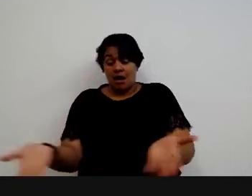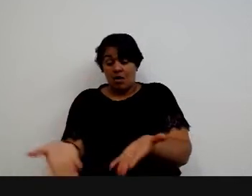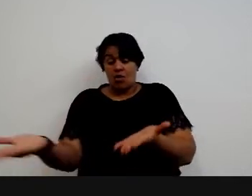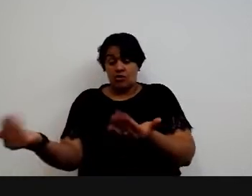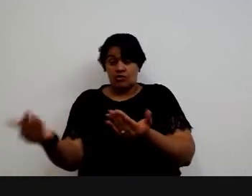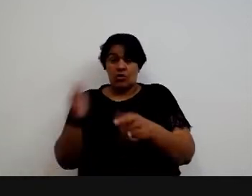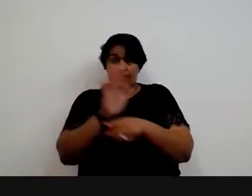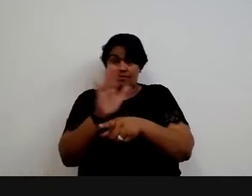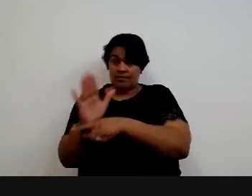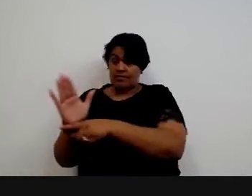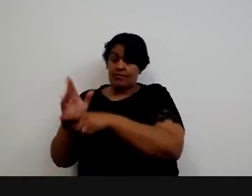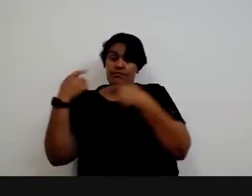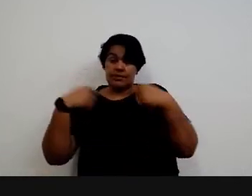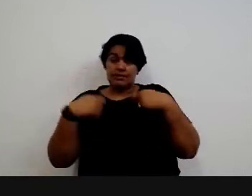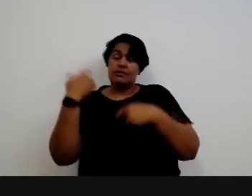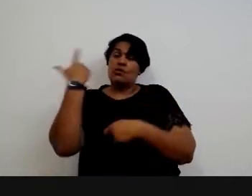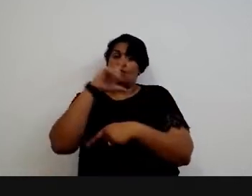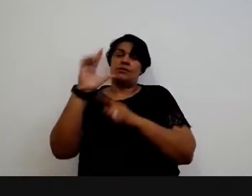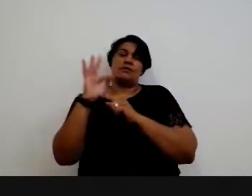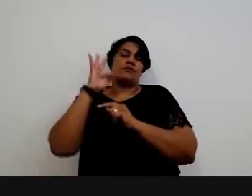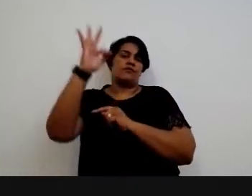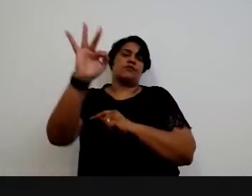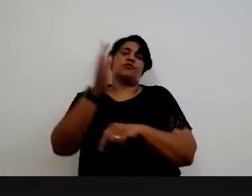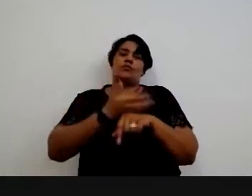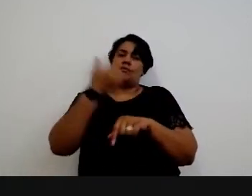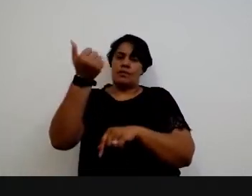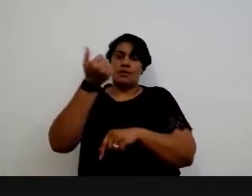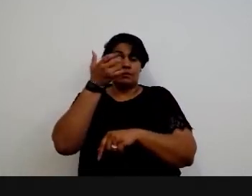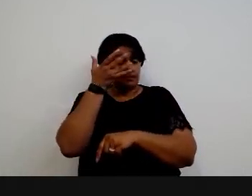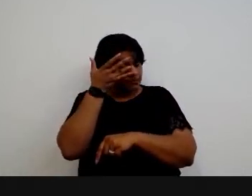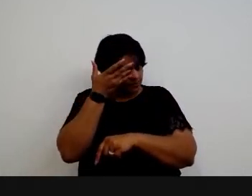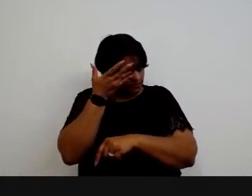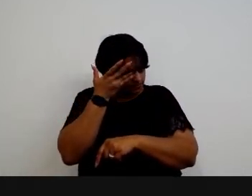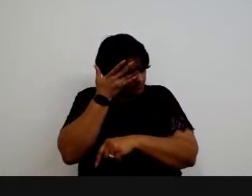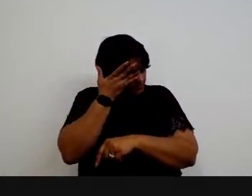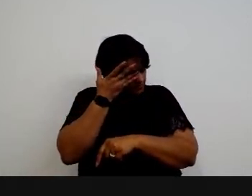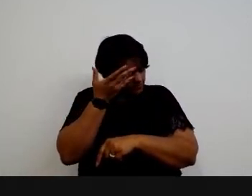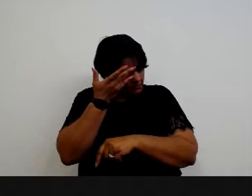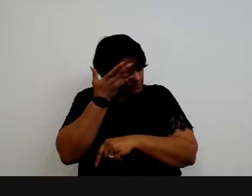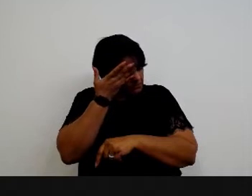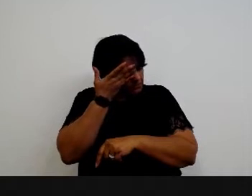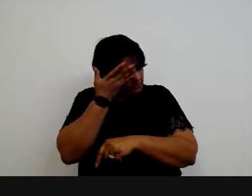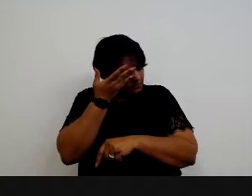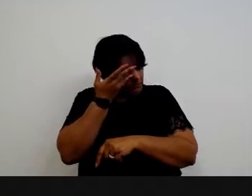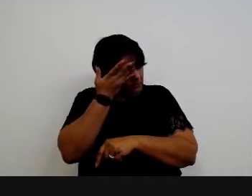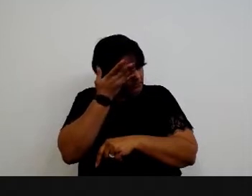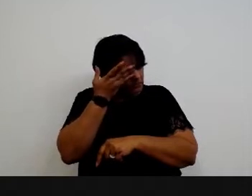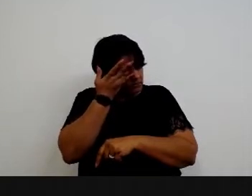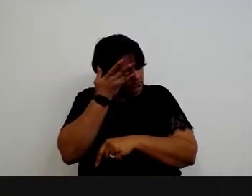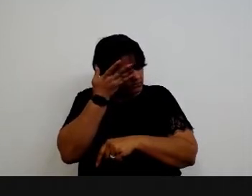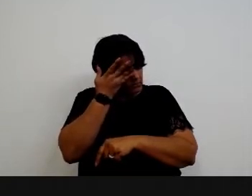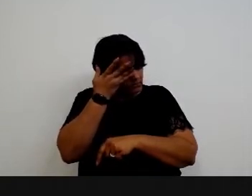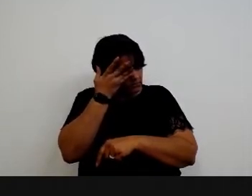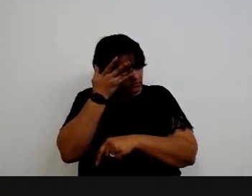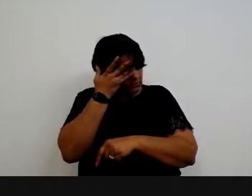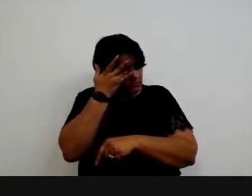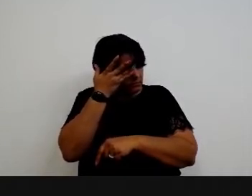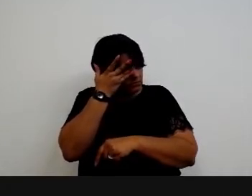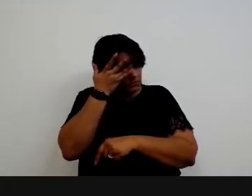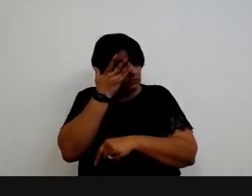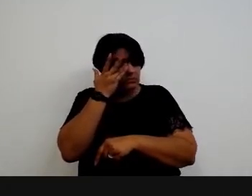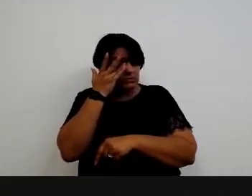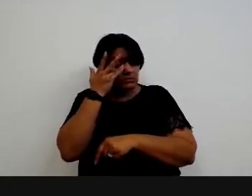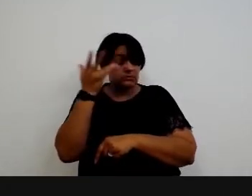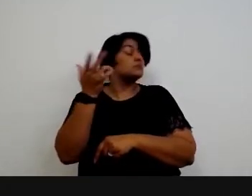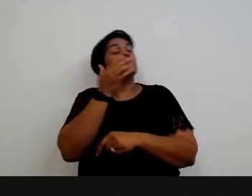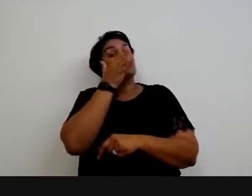é extremamente importante para o futuro. E quando a gente fala de investimento nessa parcela da população, nós estamos falando de investimento